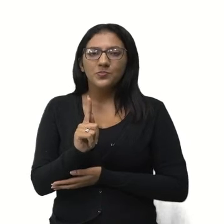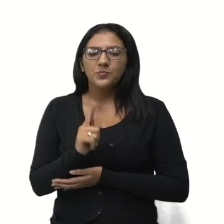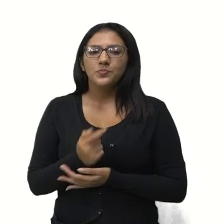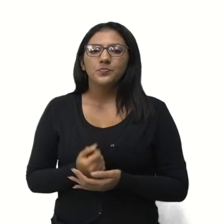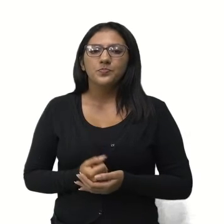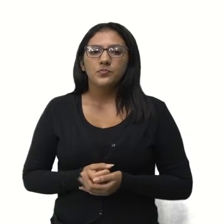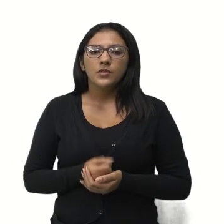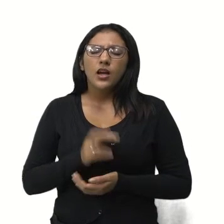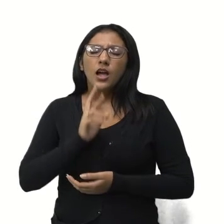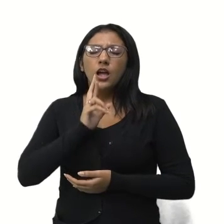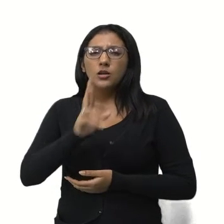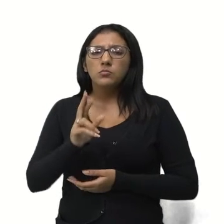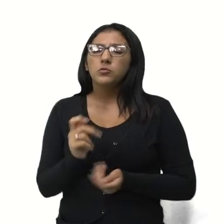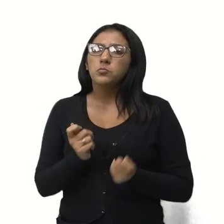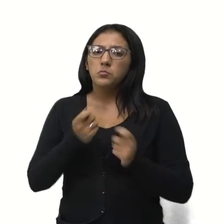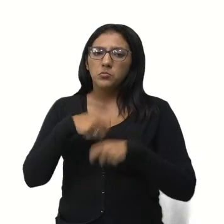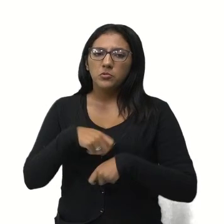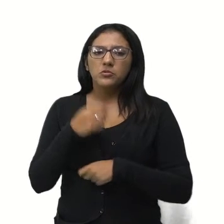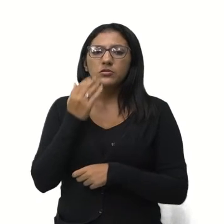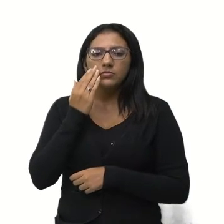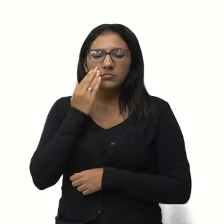Uma resposta válida é